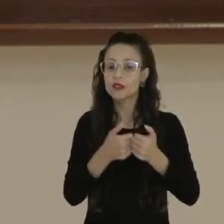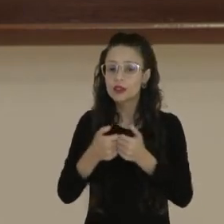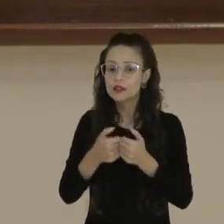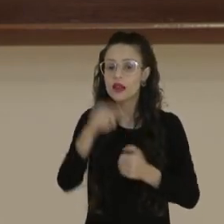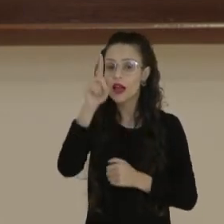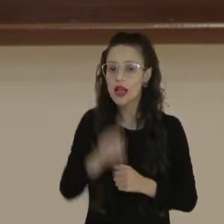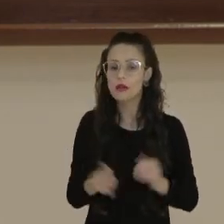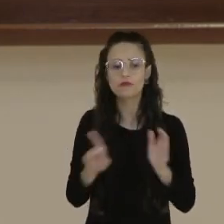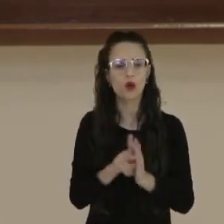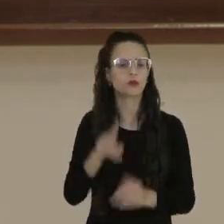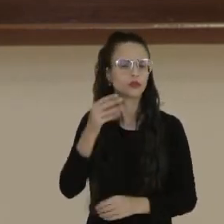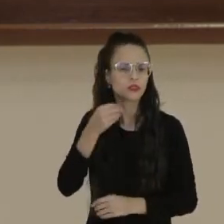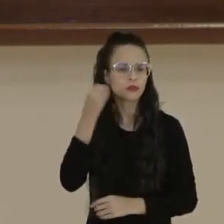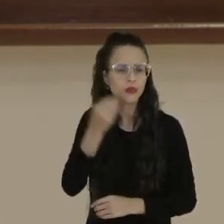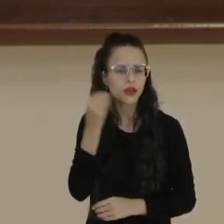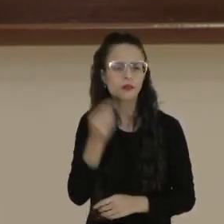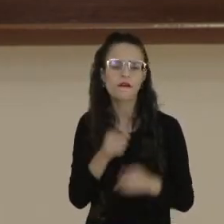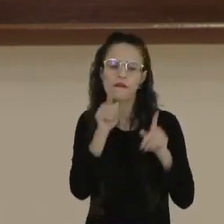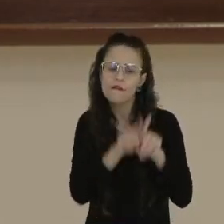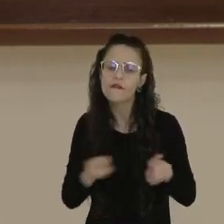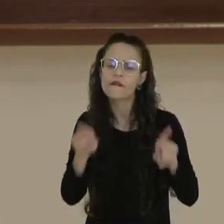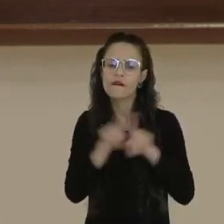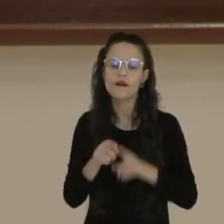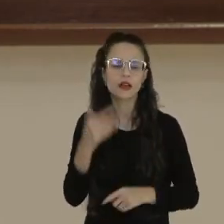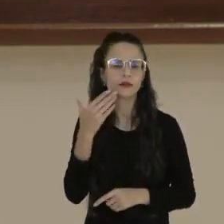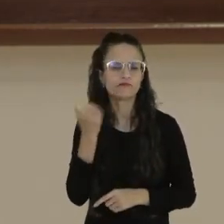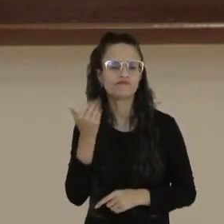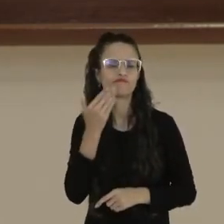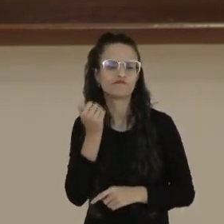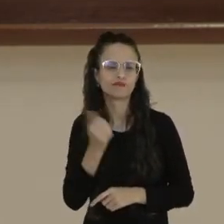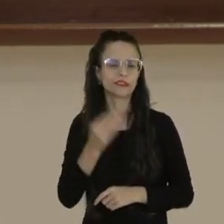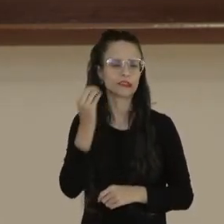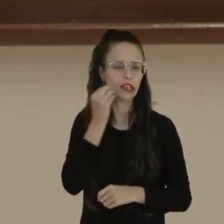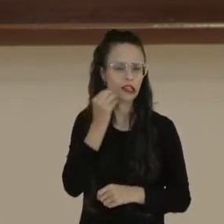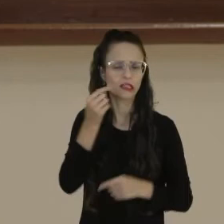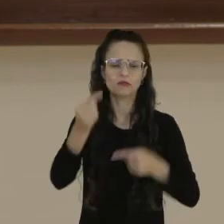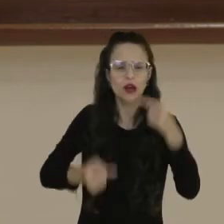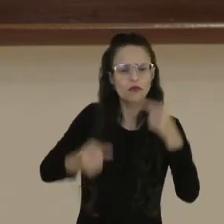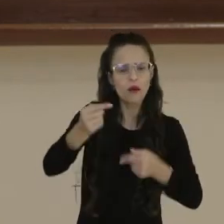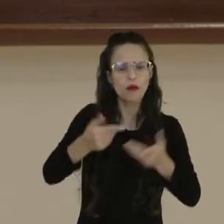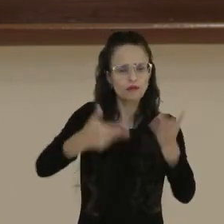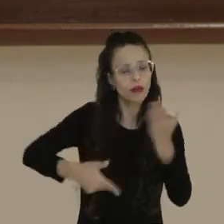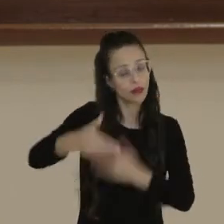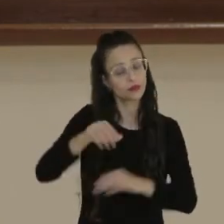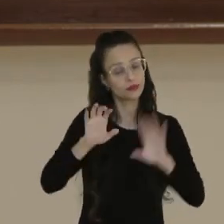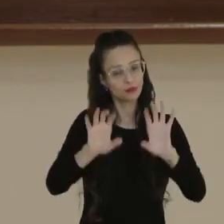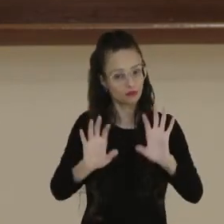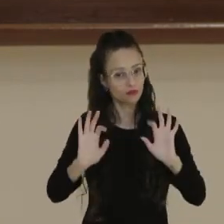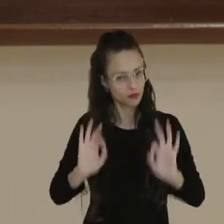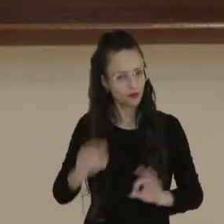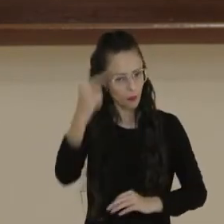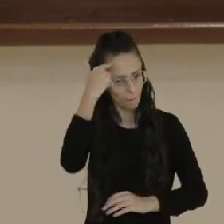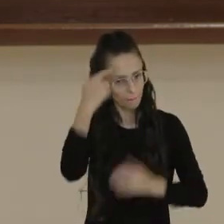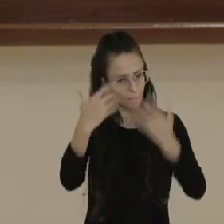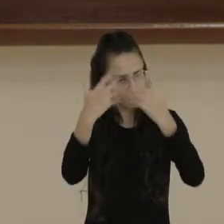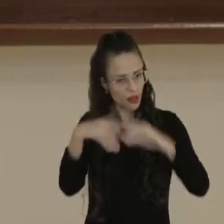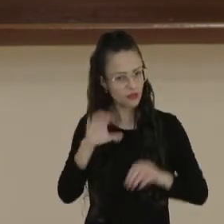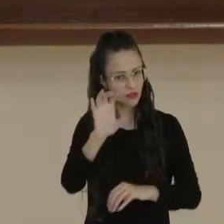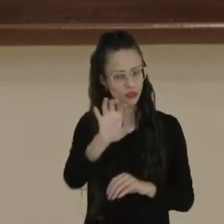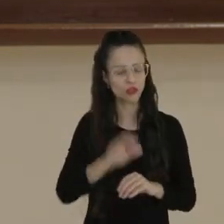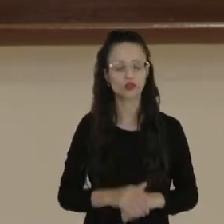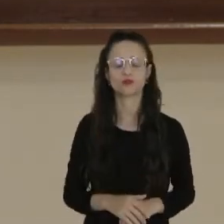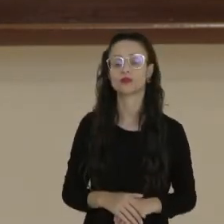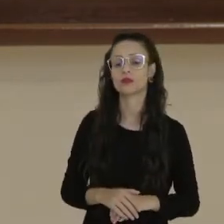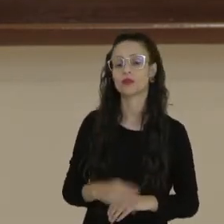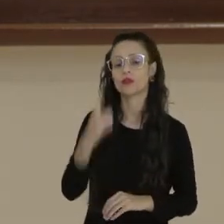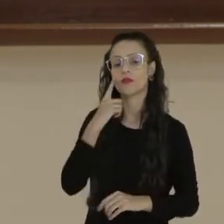de experimentação, de diálogo, de discussão, de discordância, certo? Pense nisso. Mas eu vou dar uma possível